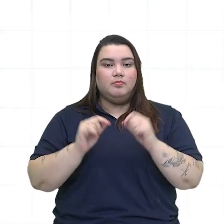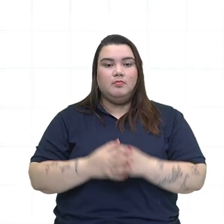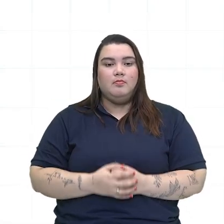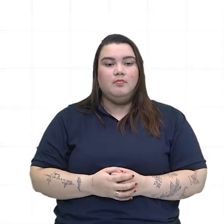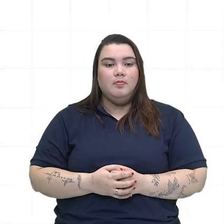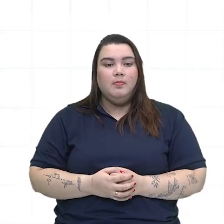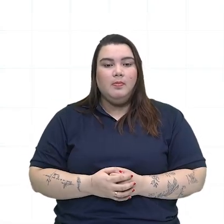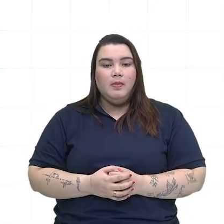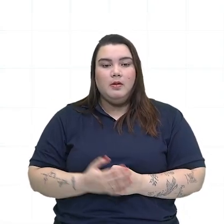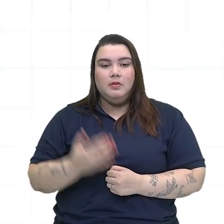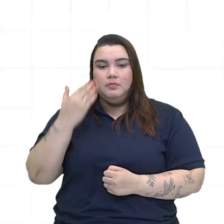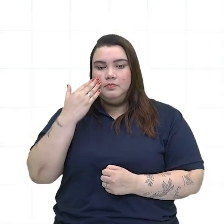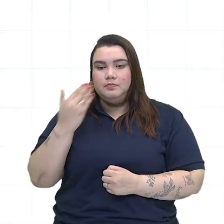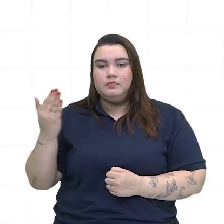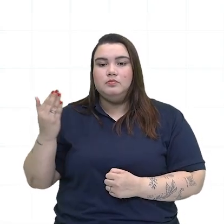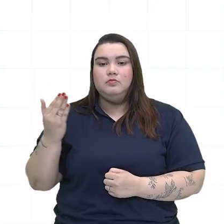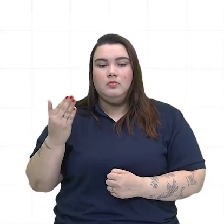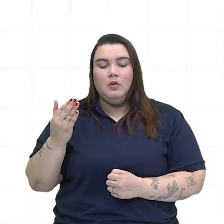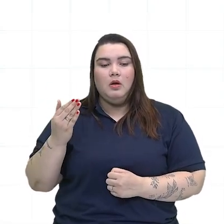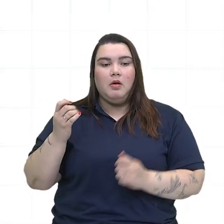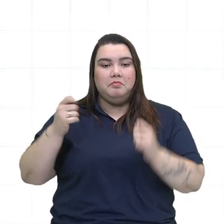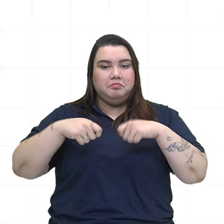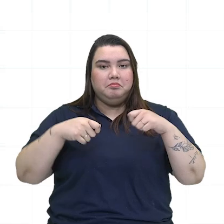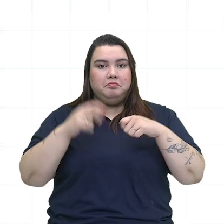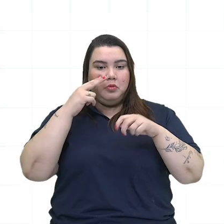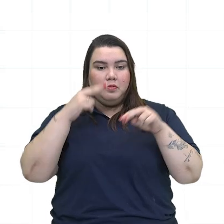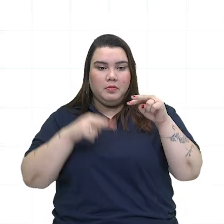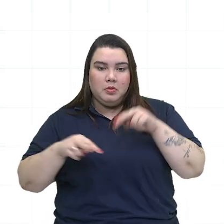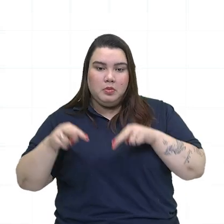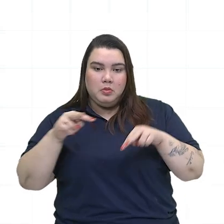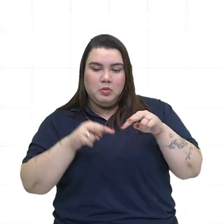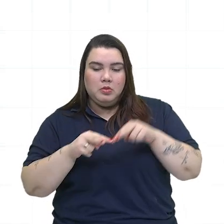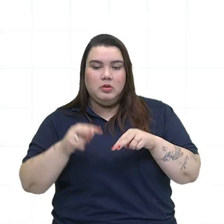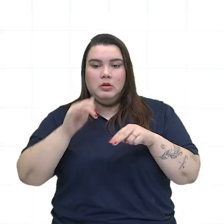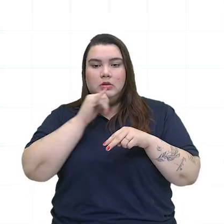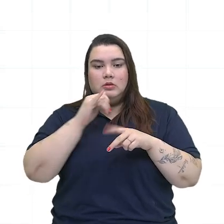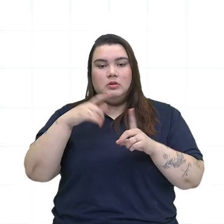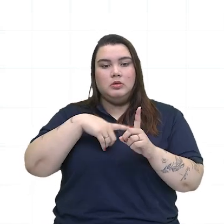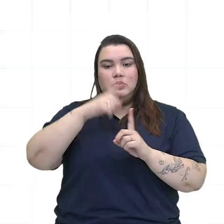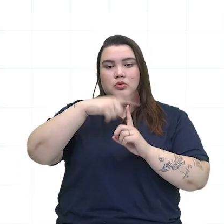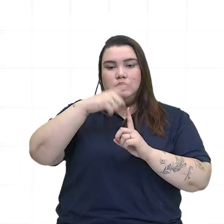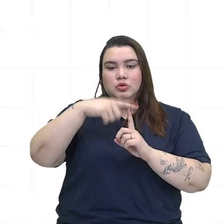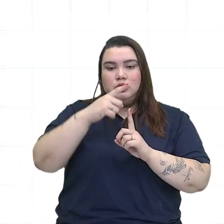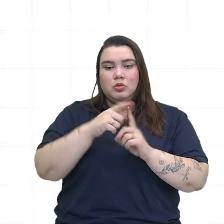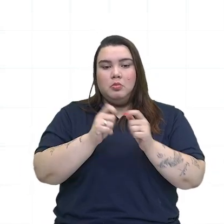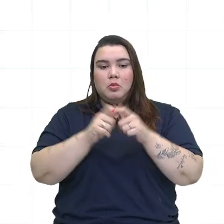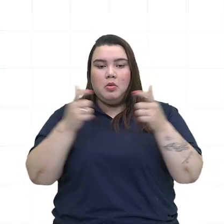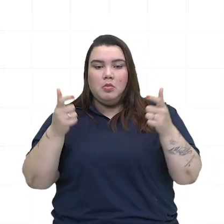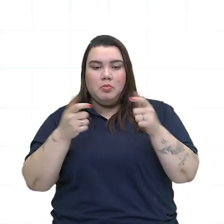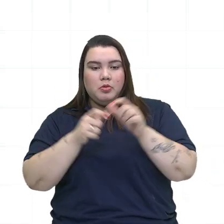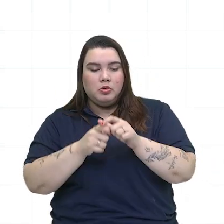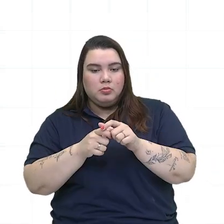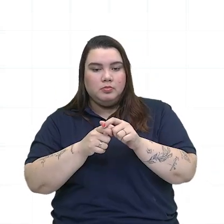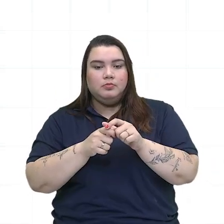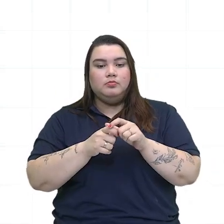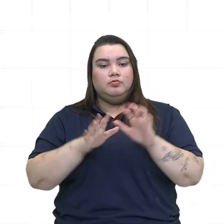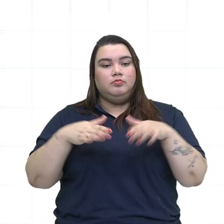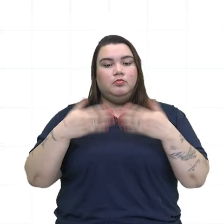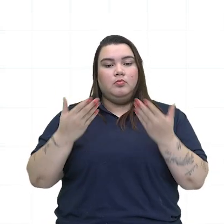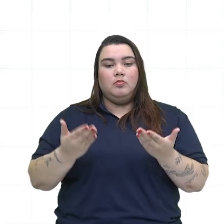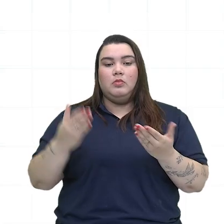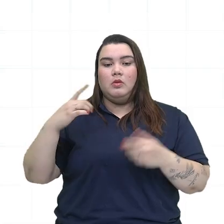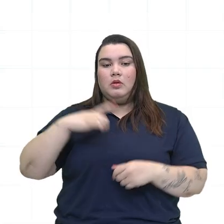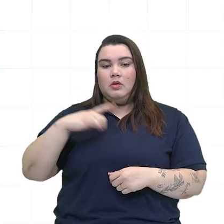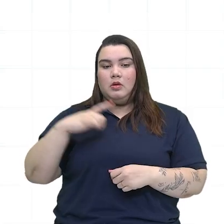né, nós temos aí partículas sólidas e visíveis, com forma e tamanho definidos.